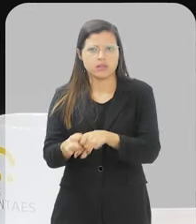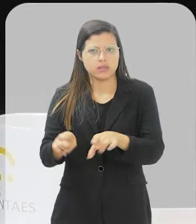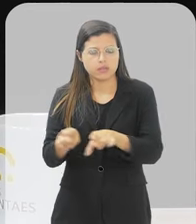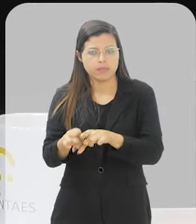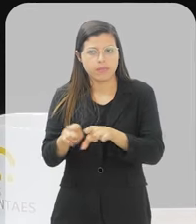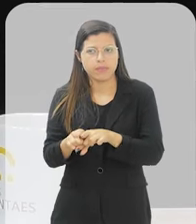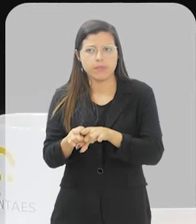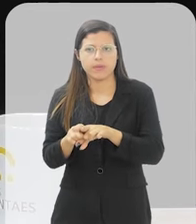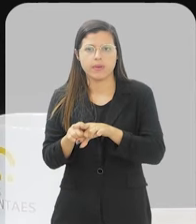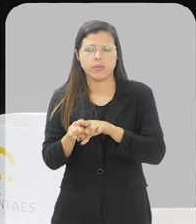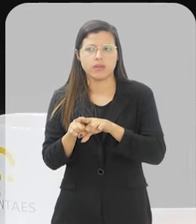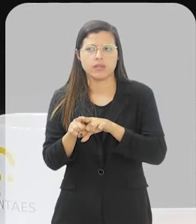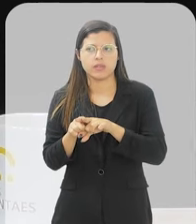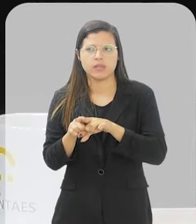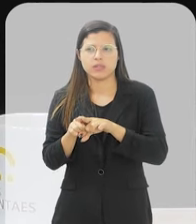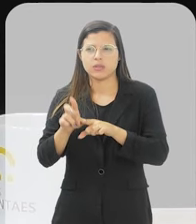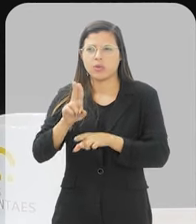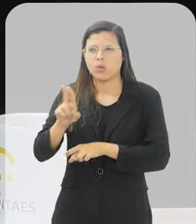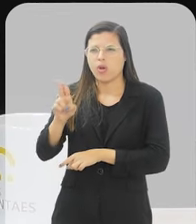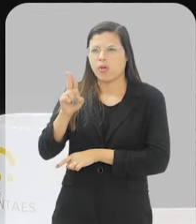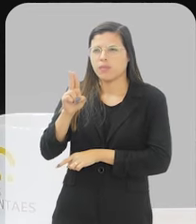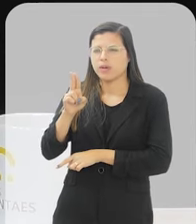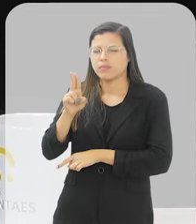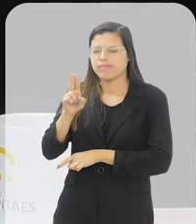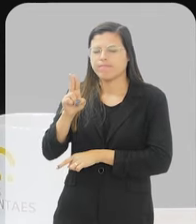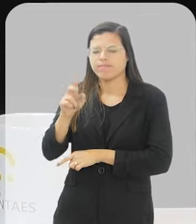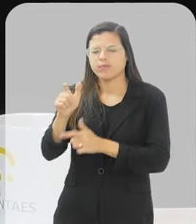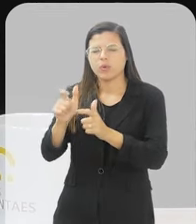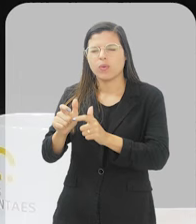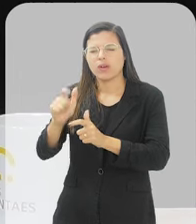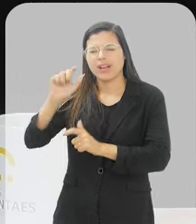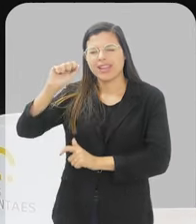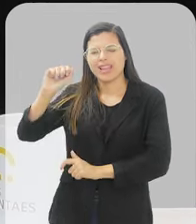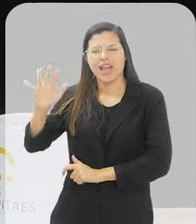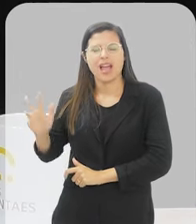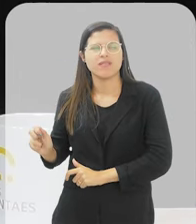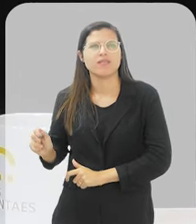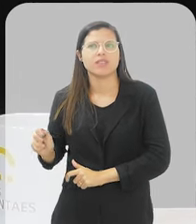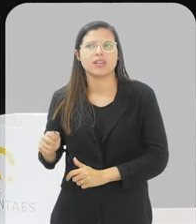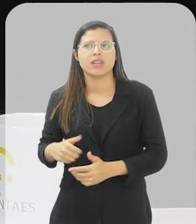Carnaval de. Qual o nome daquele lugar, gente? Na África.